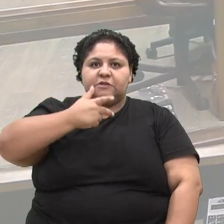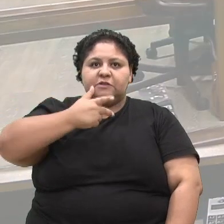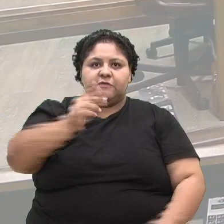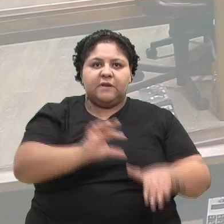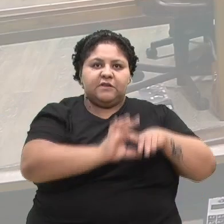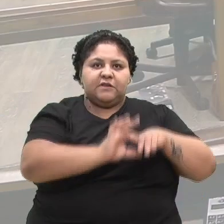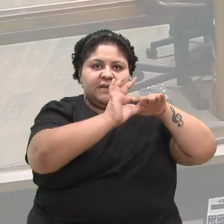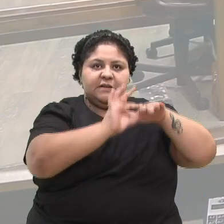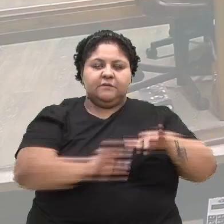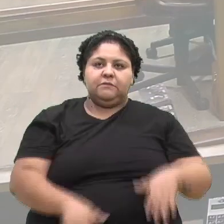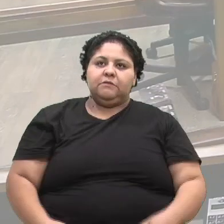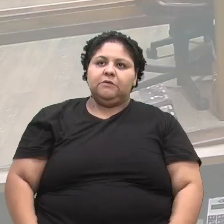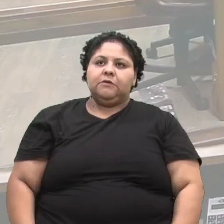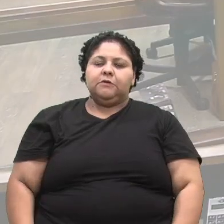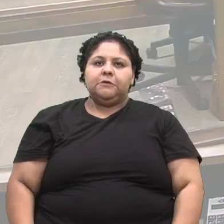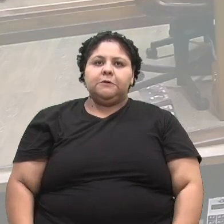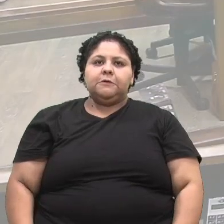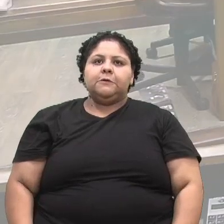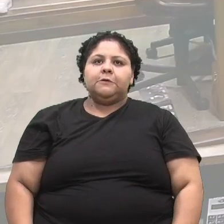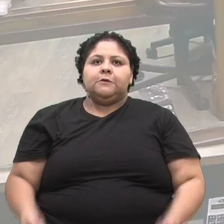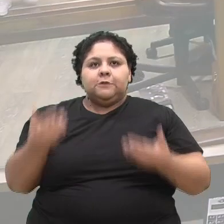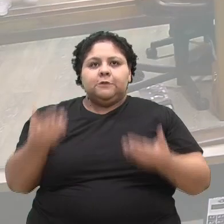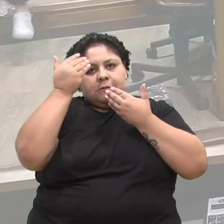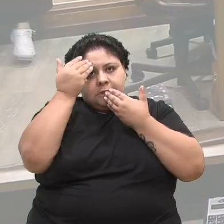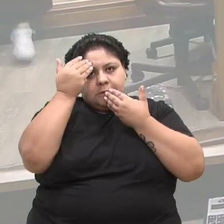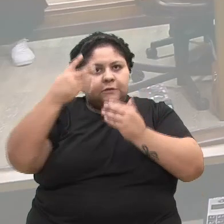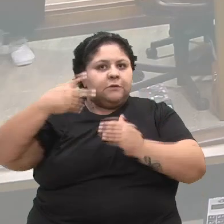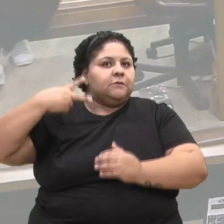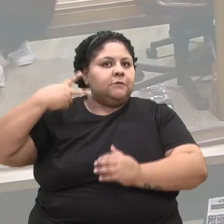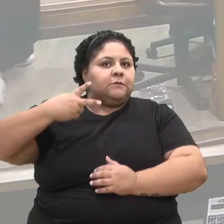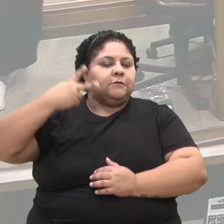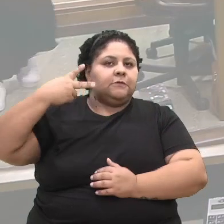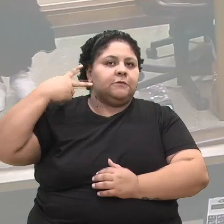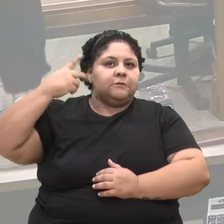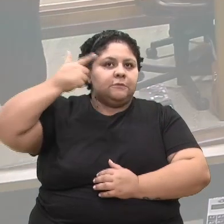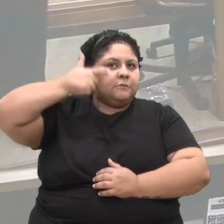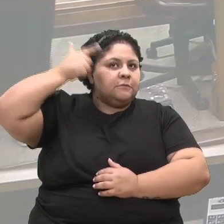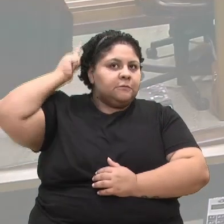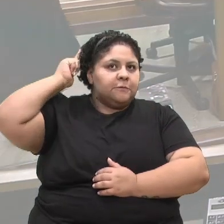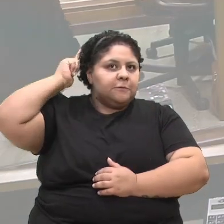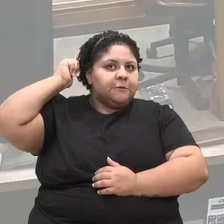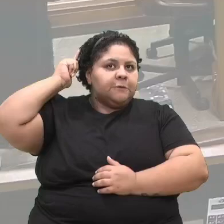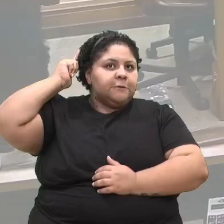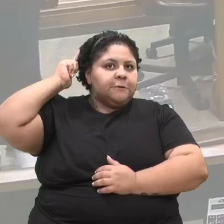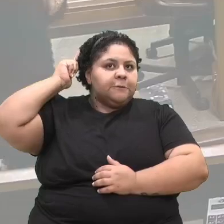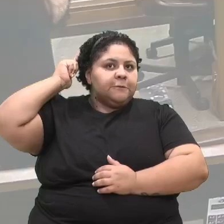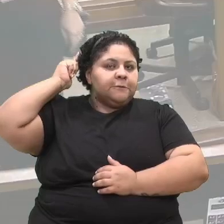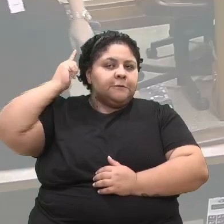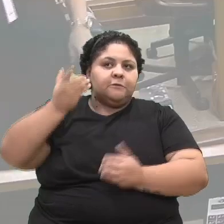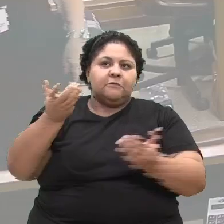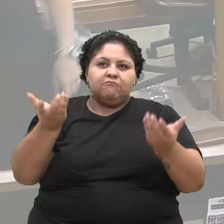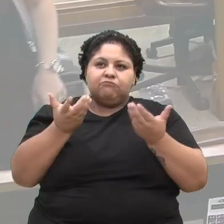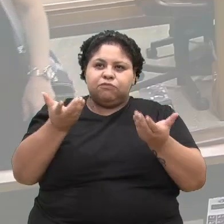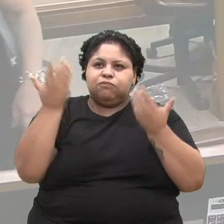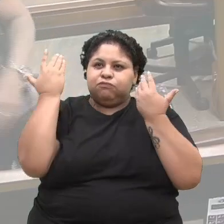oportuno. Obrigado, vereador Lucas. Eu queria parabenizar o senhor por trazer essa questão à tona